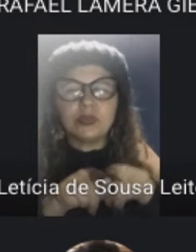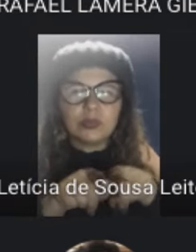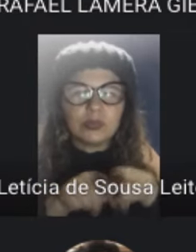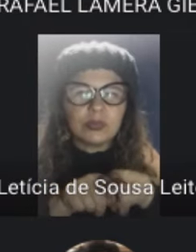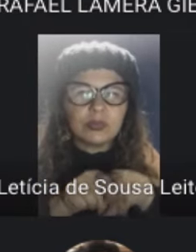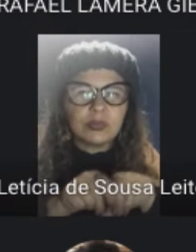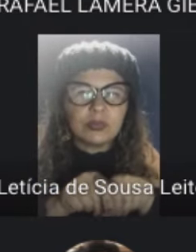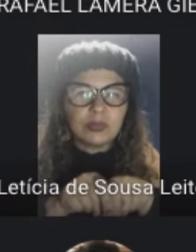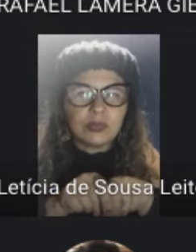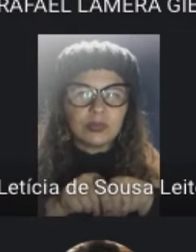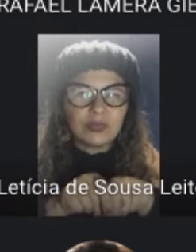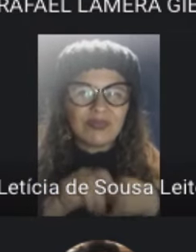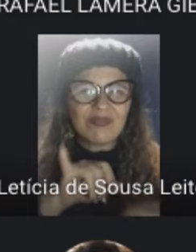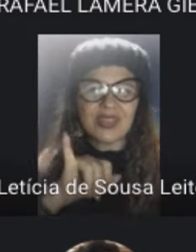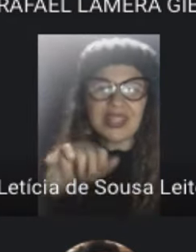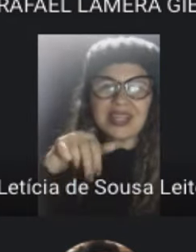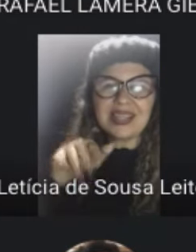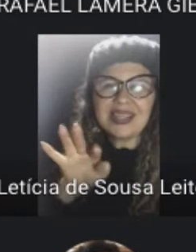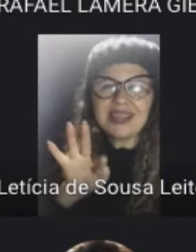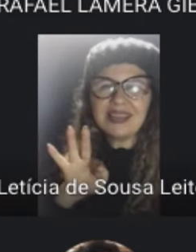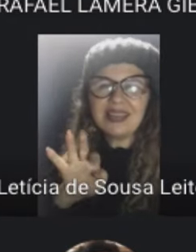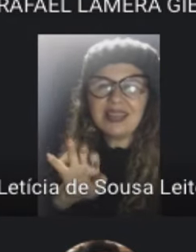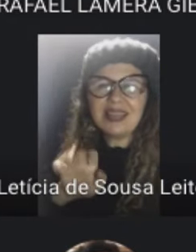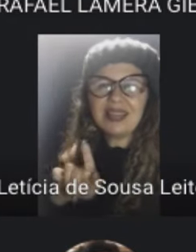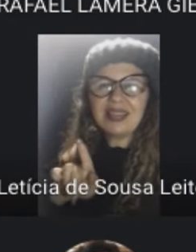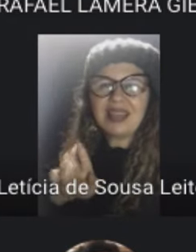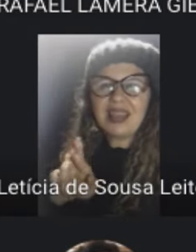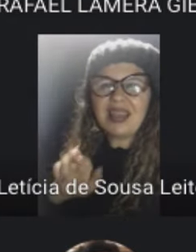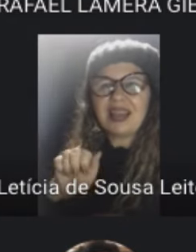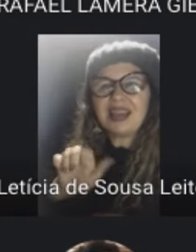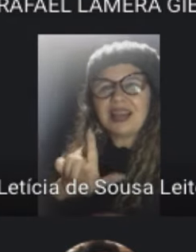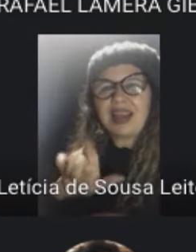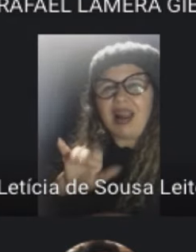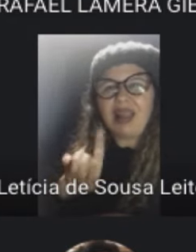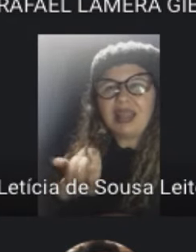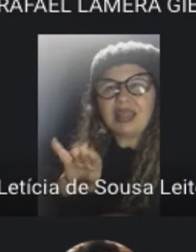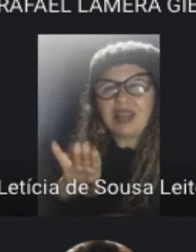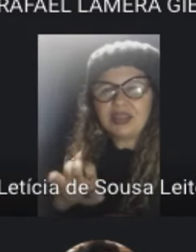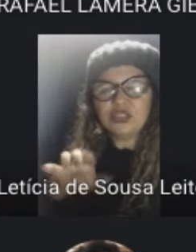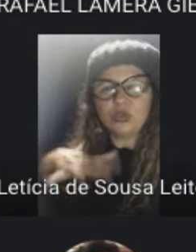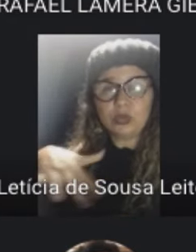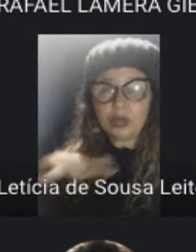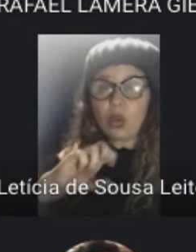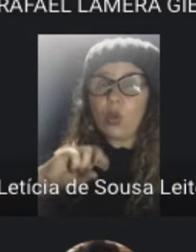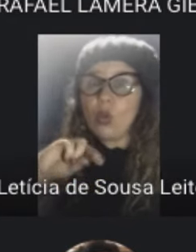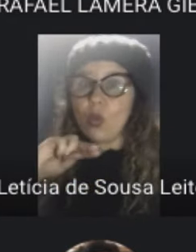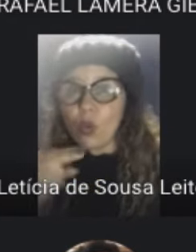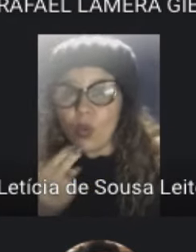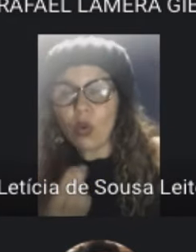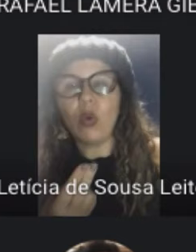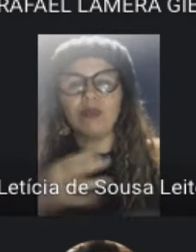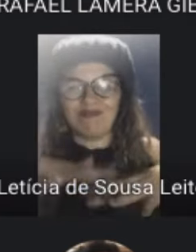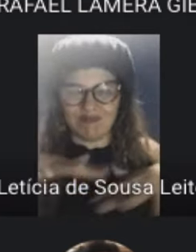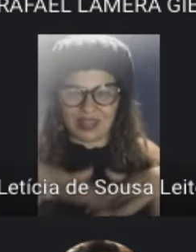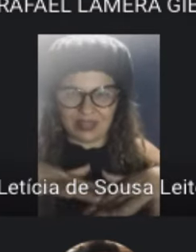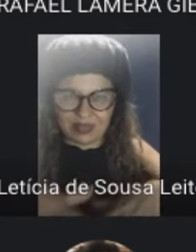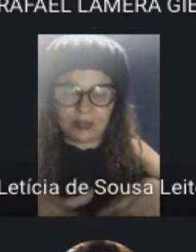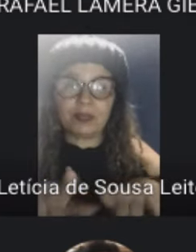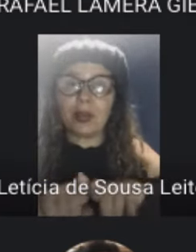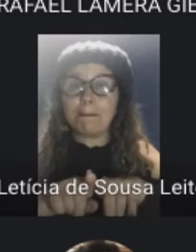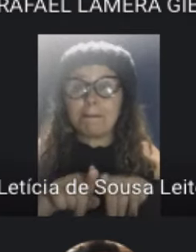a integralidade do território é o caso clássico, ou os crimes políticos que são essas manifestações. Tá? Só que, como a